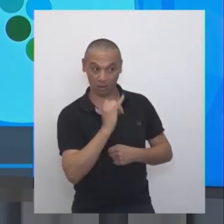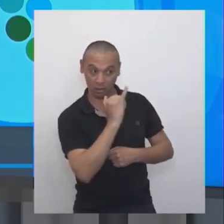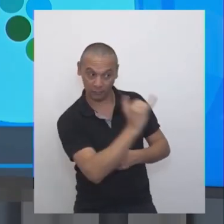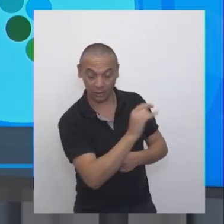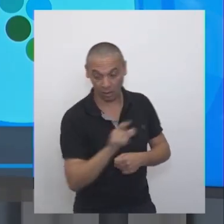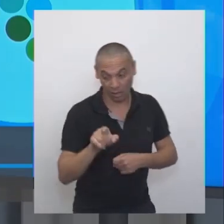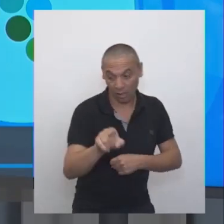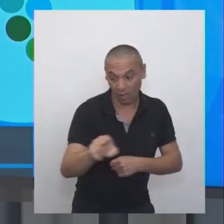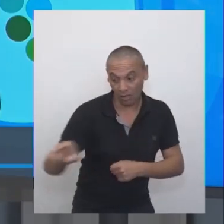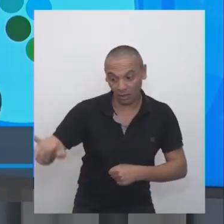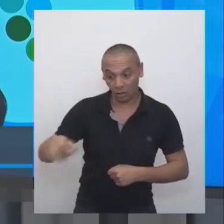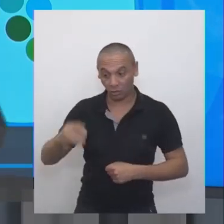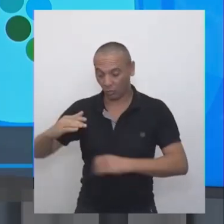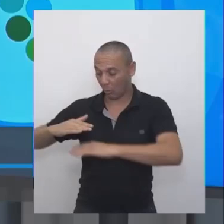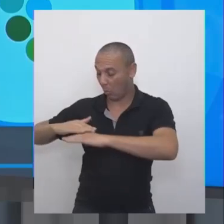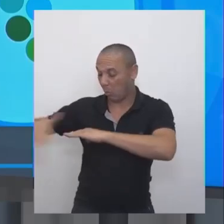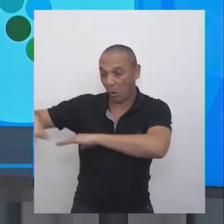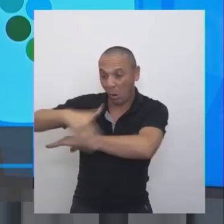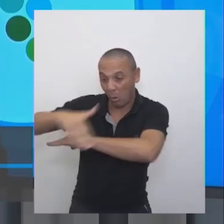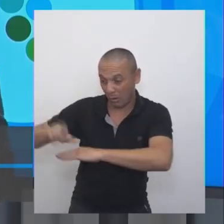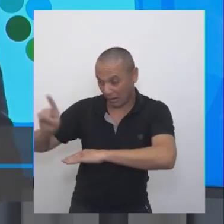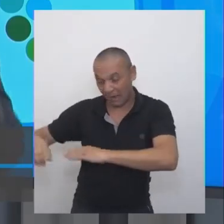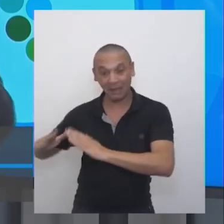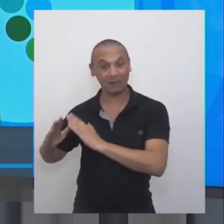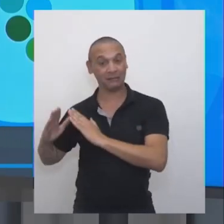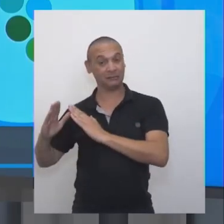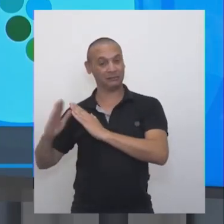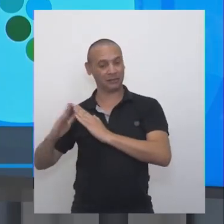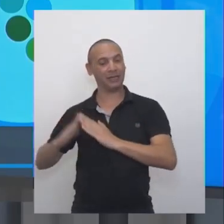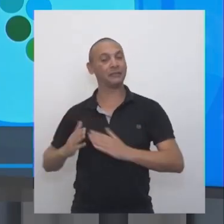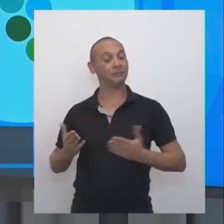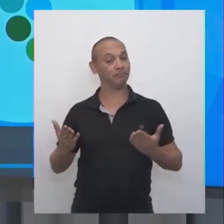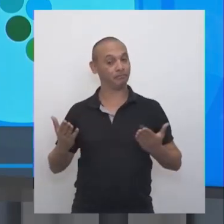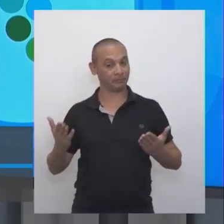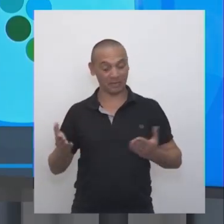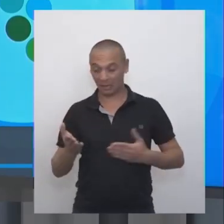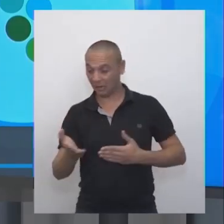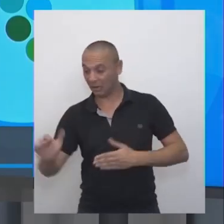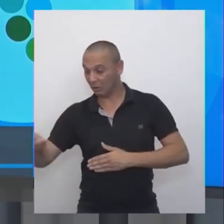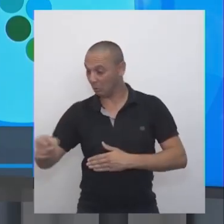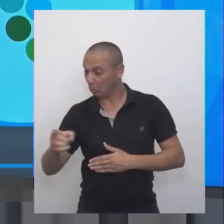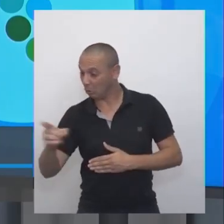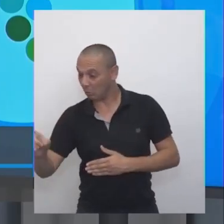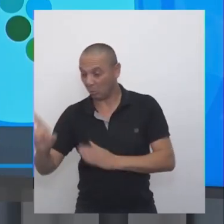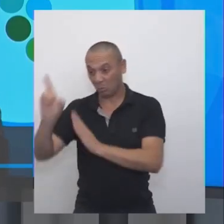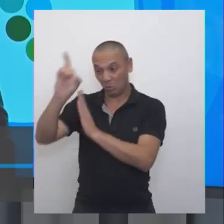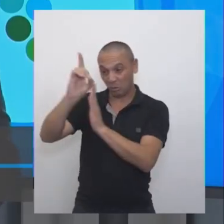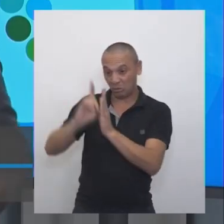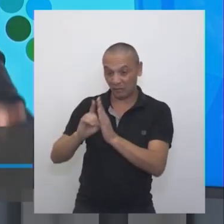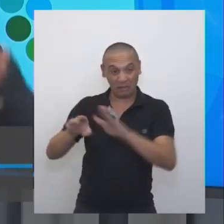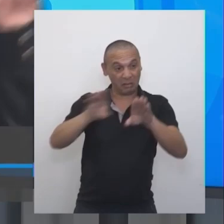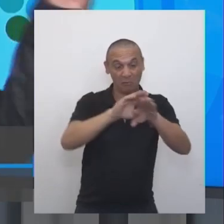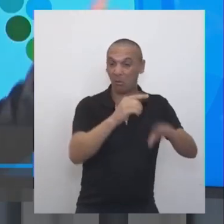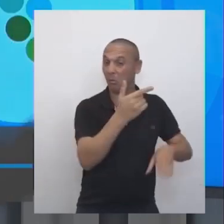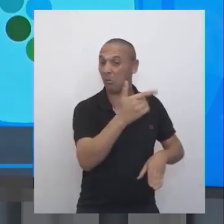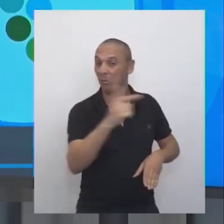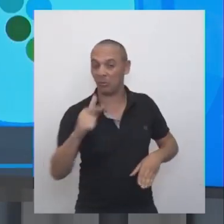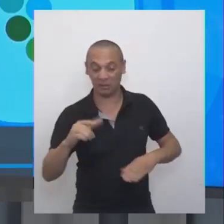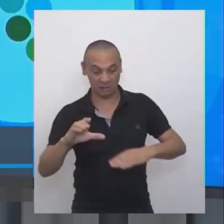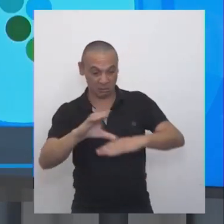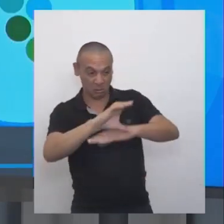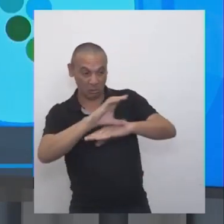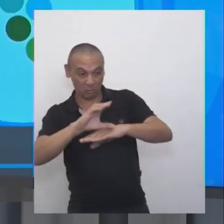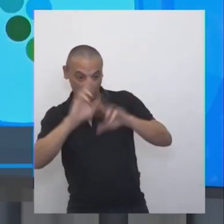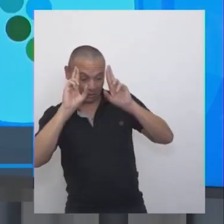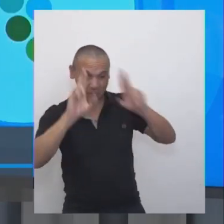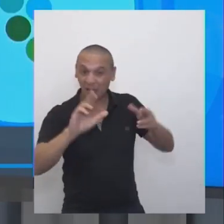pro seu João, o asfalto é seu único edredom. E vamos ressaltar que o fato do seu João não ter os direitos de um cidadão vai contra toda a teoria da